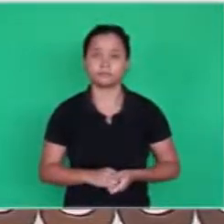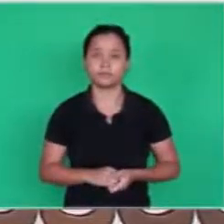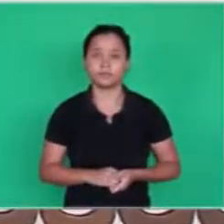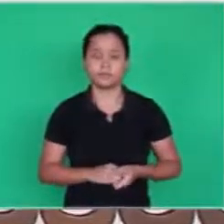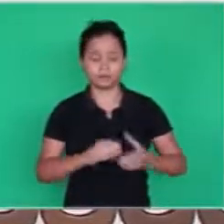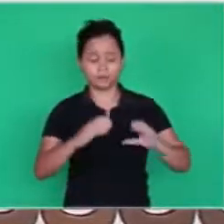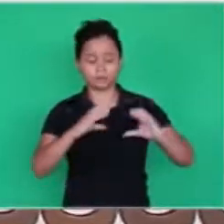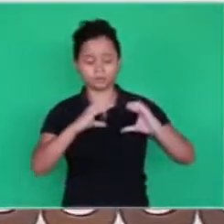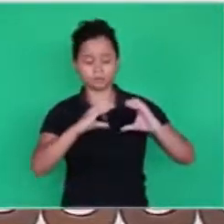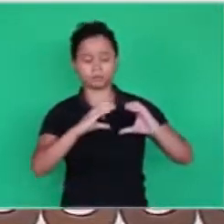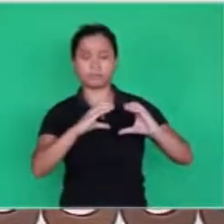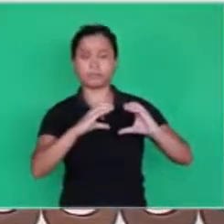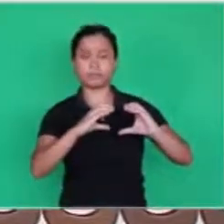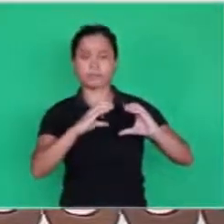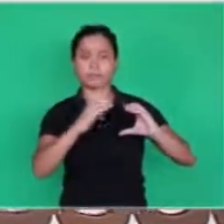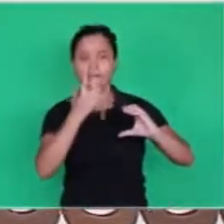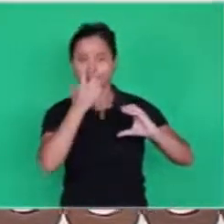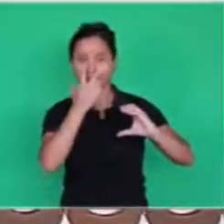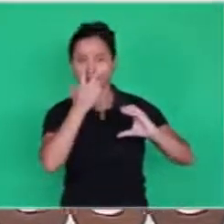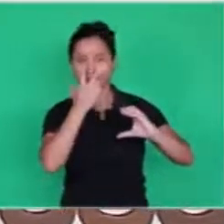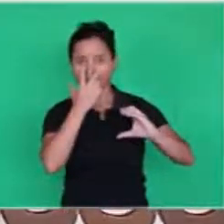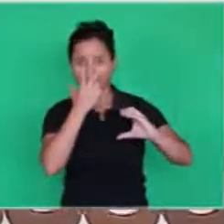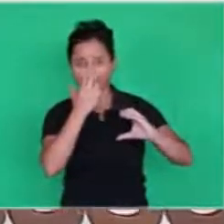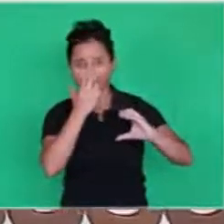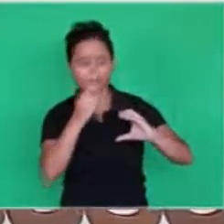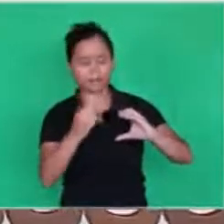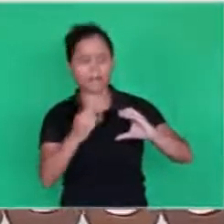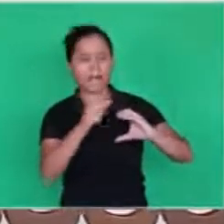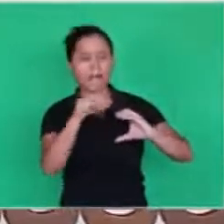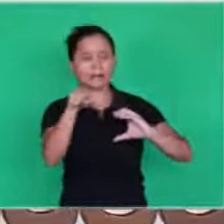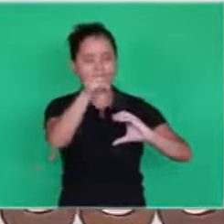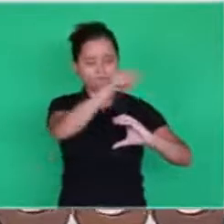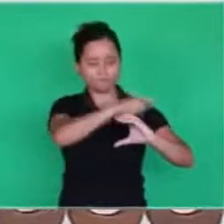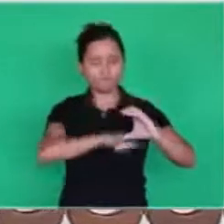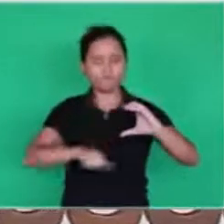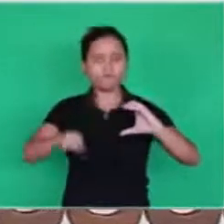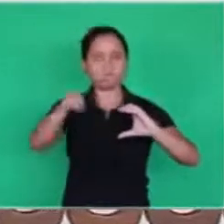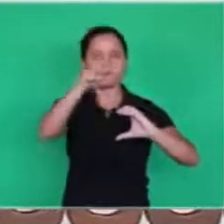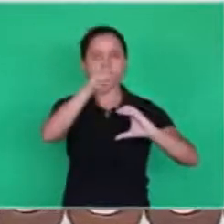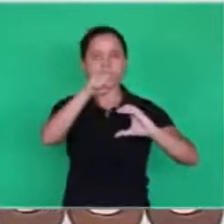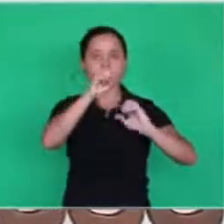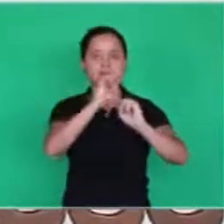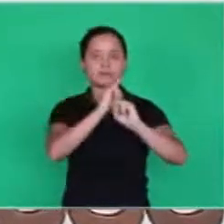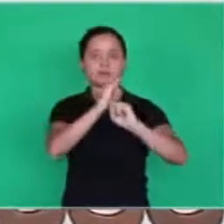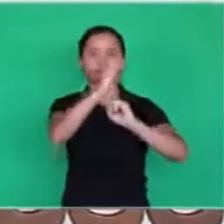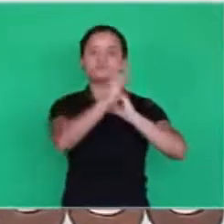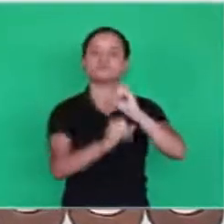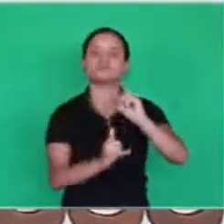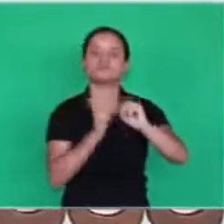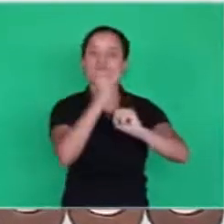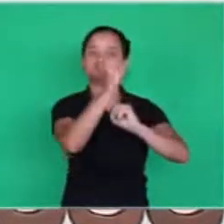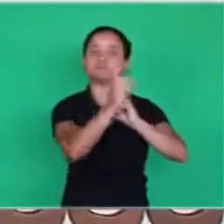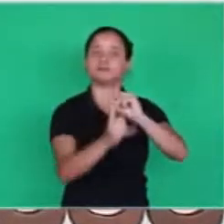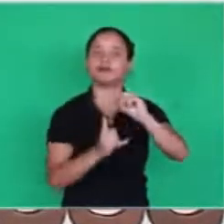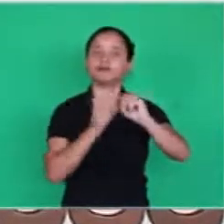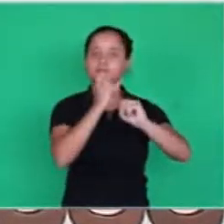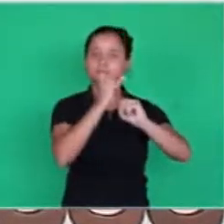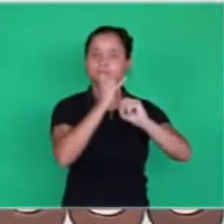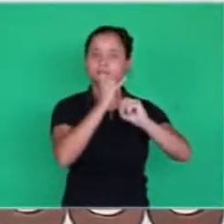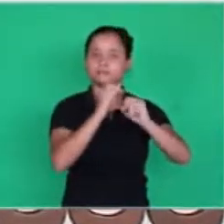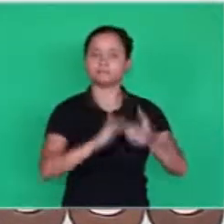grade espacial é de átomos, por isso é chamada grade espacial atômica. Cada